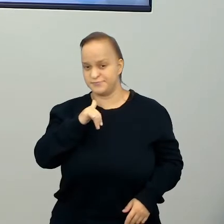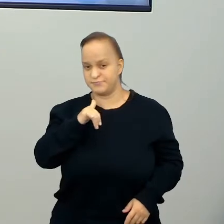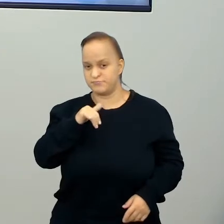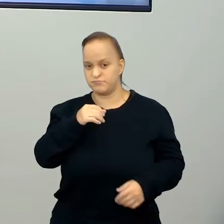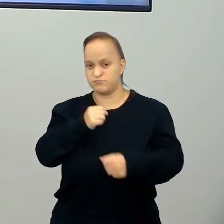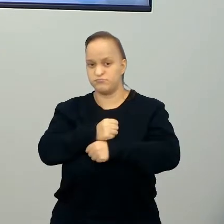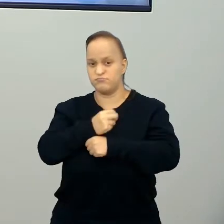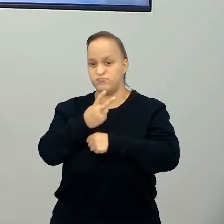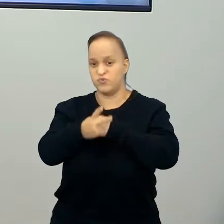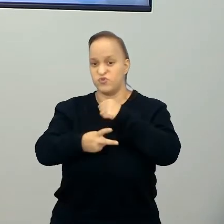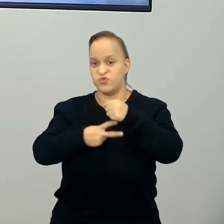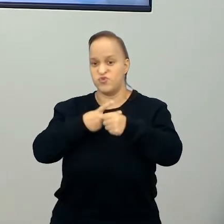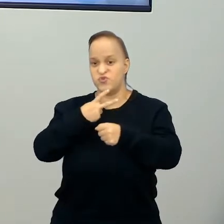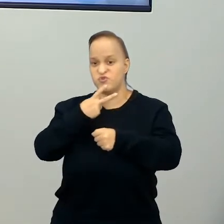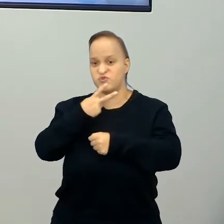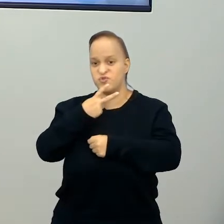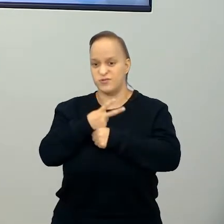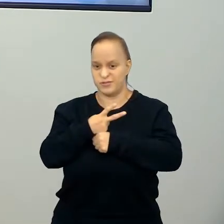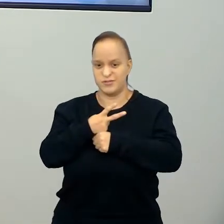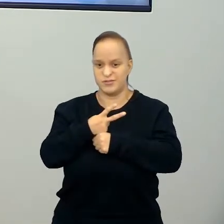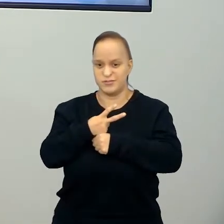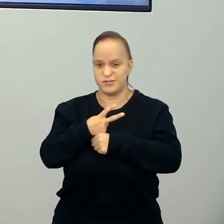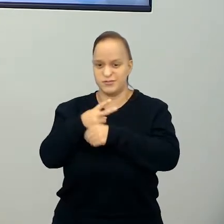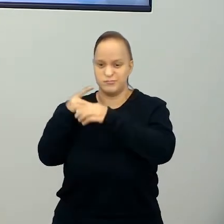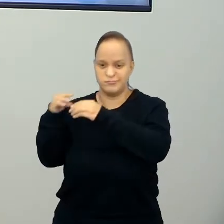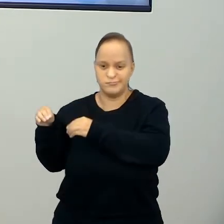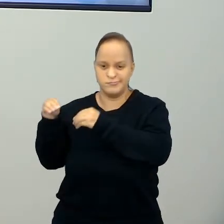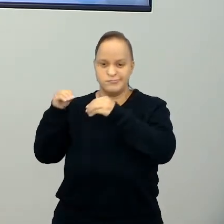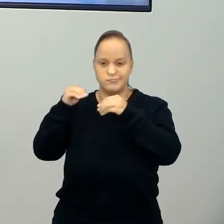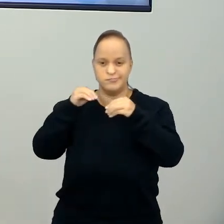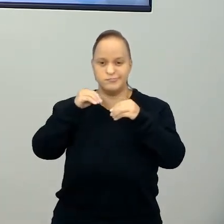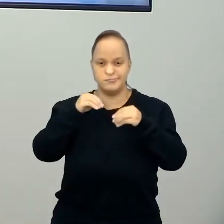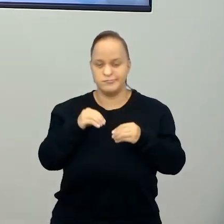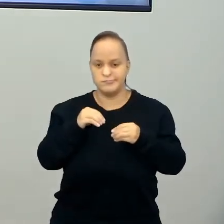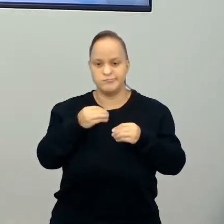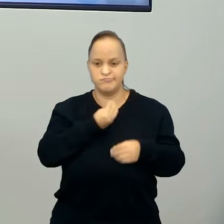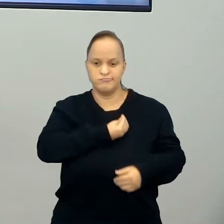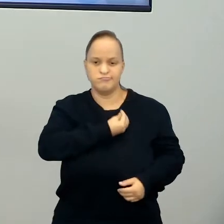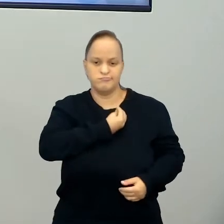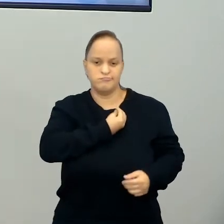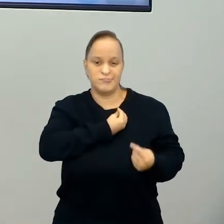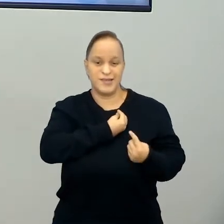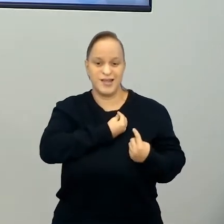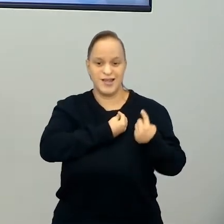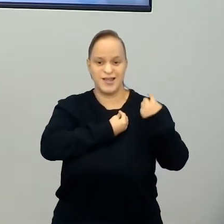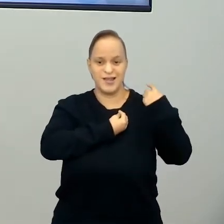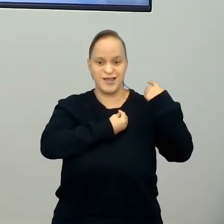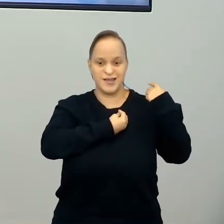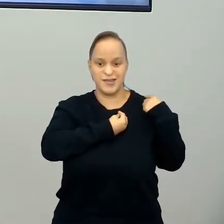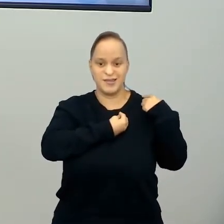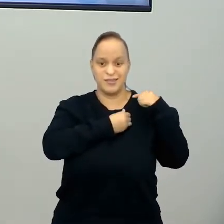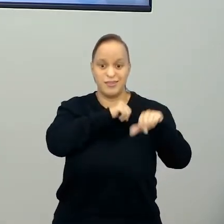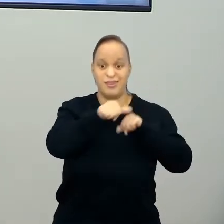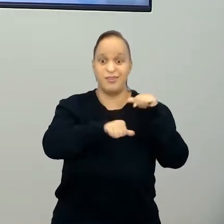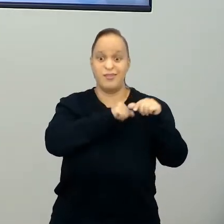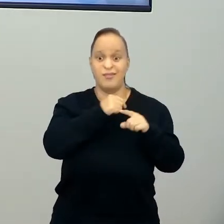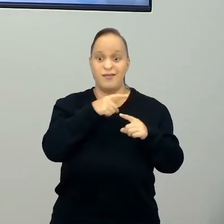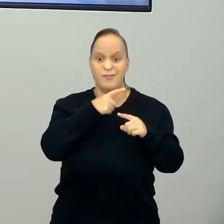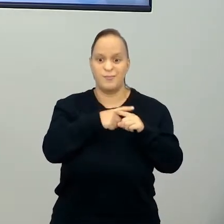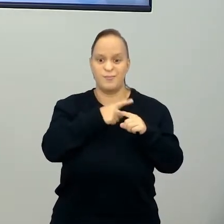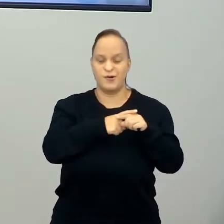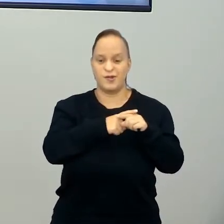anos, muitas das opiniões e muitas coisas que eu vivia na minha vida se modificaram. Porque eu tive contato a novas experiências,